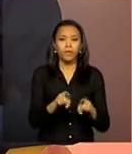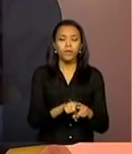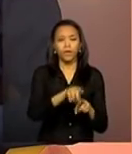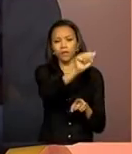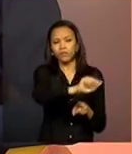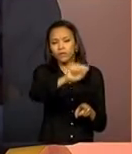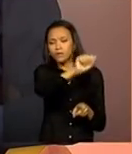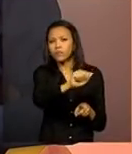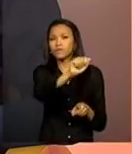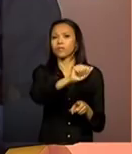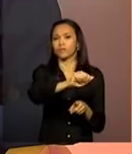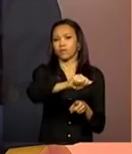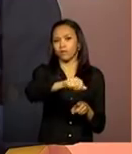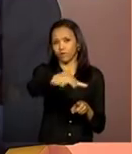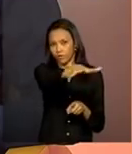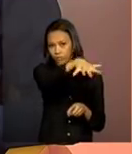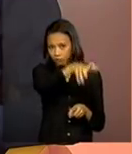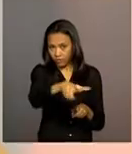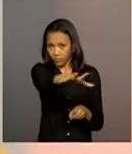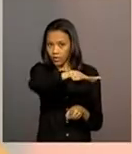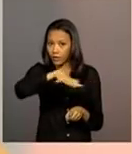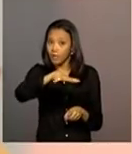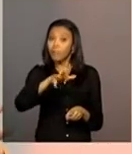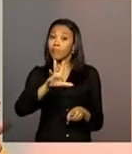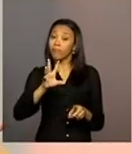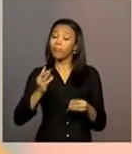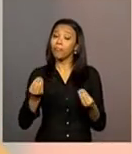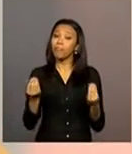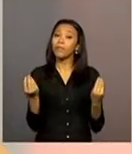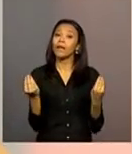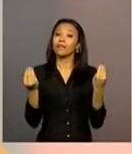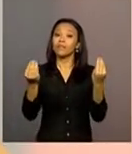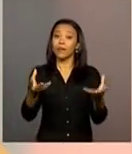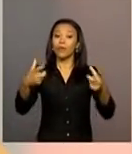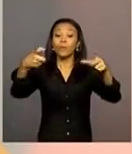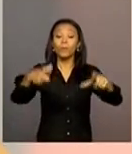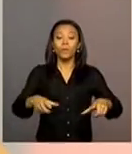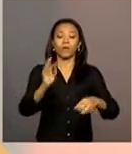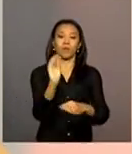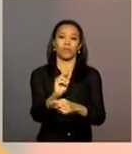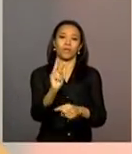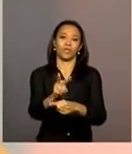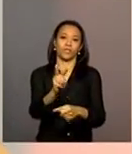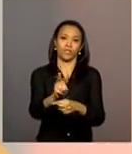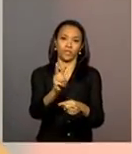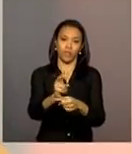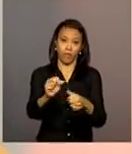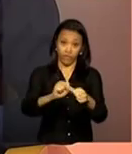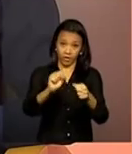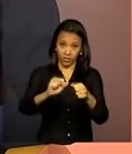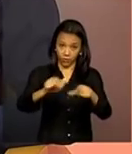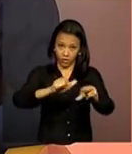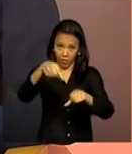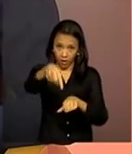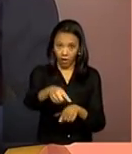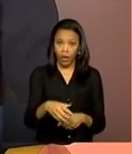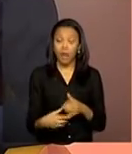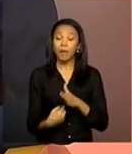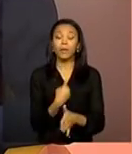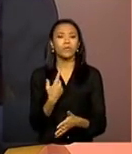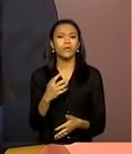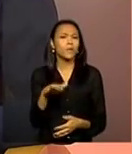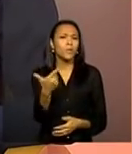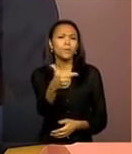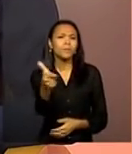ações comunitárias para que seja garantindo um espaço físico para oferta dos serviços e quando não há esses espaços